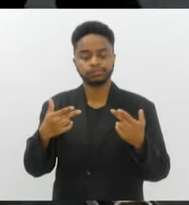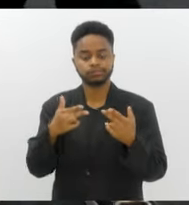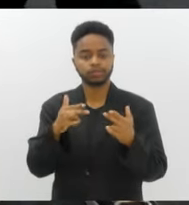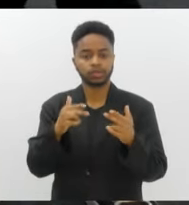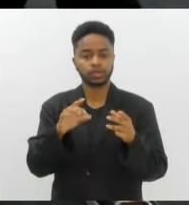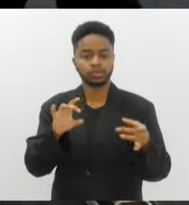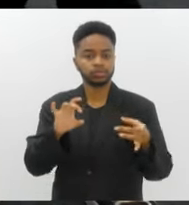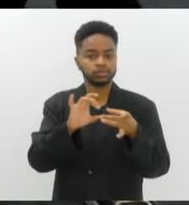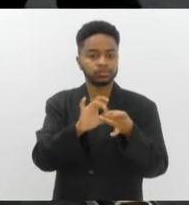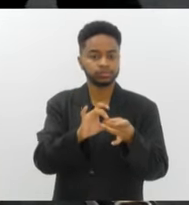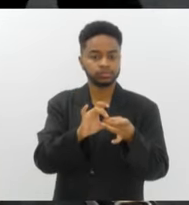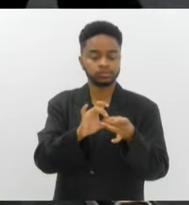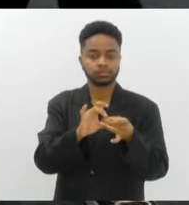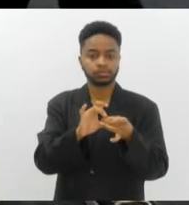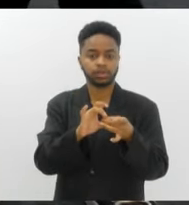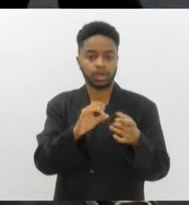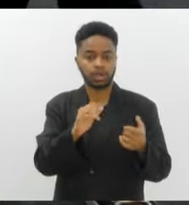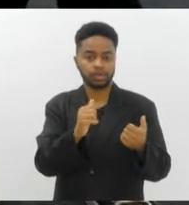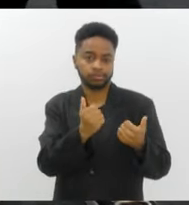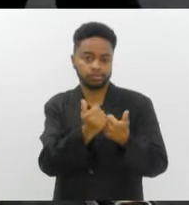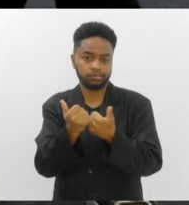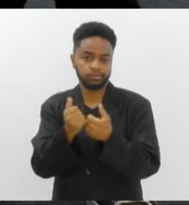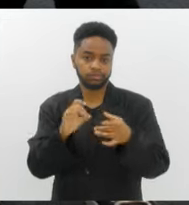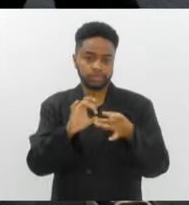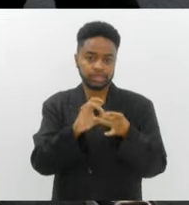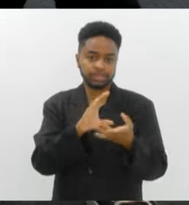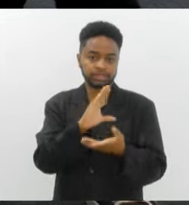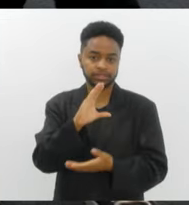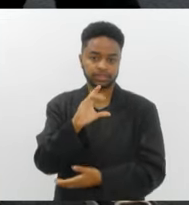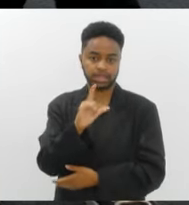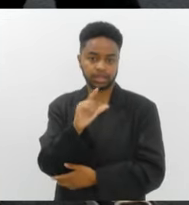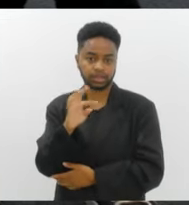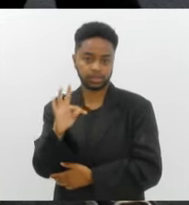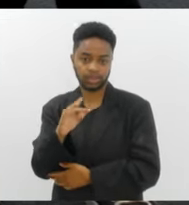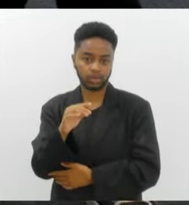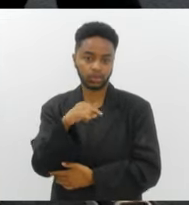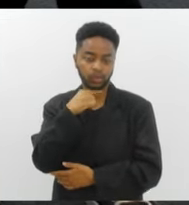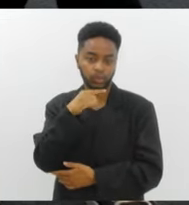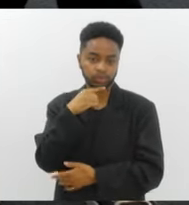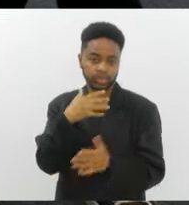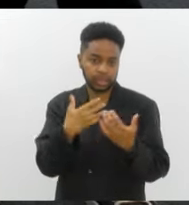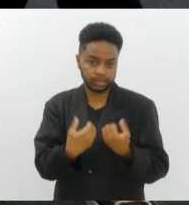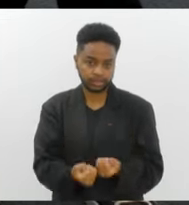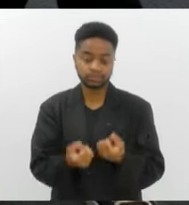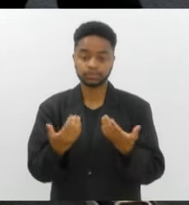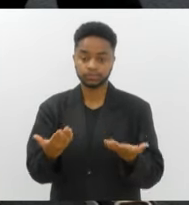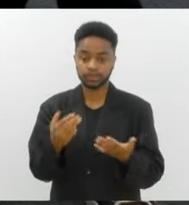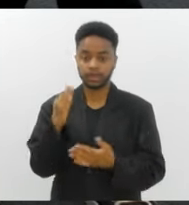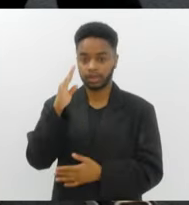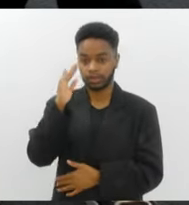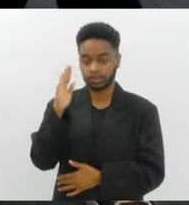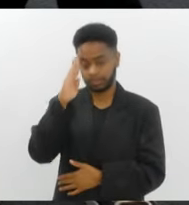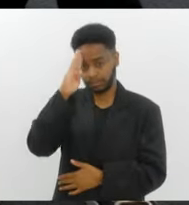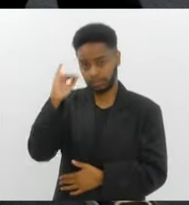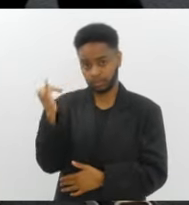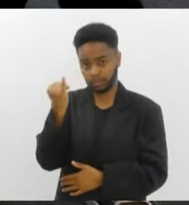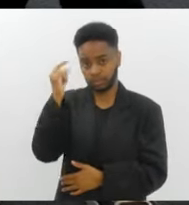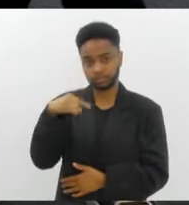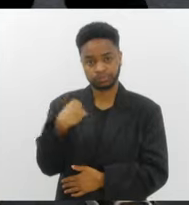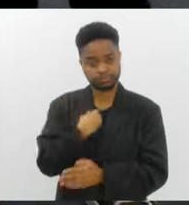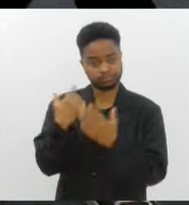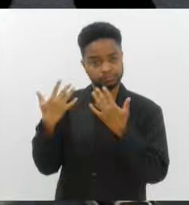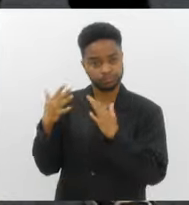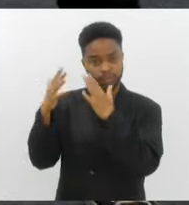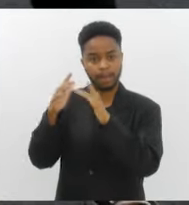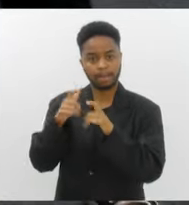garantidos na CLT. Então, nesse sentido, é central a gente celebrar essas, que é na maioria